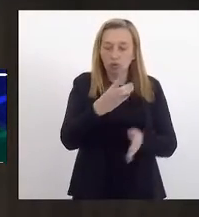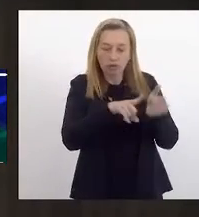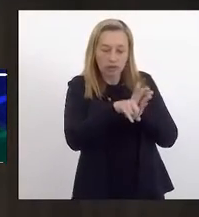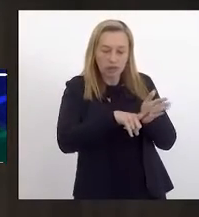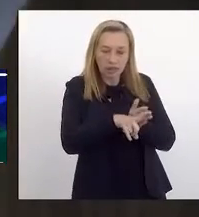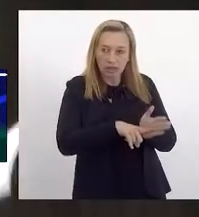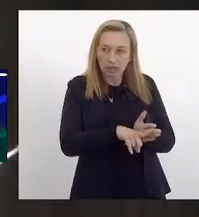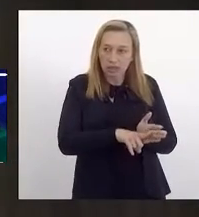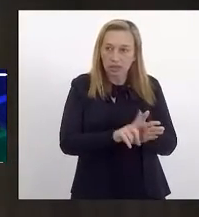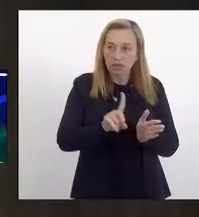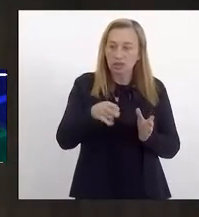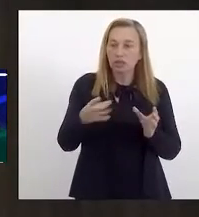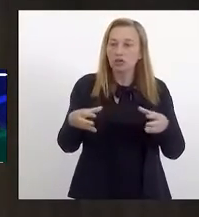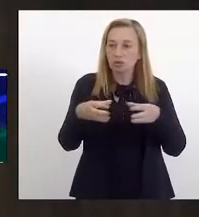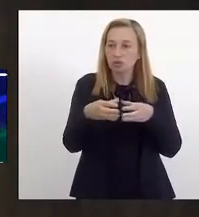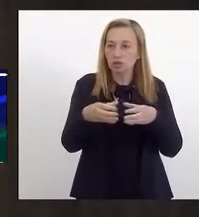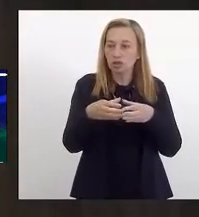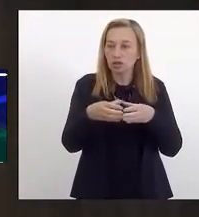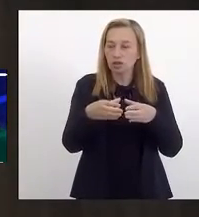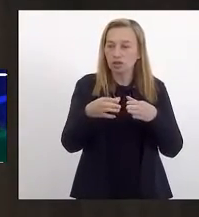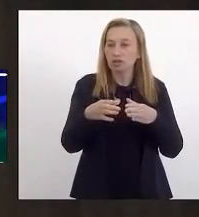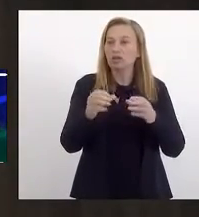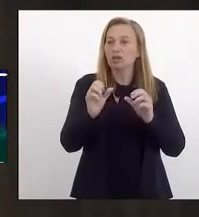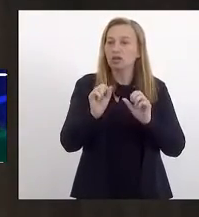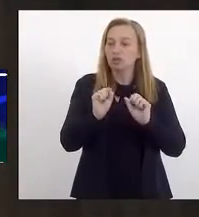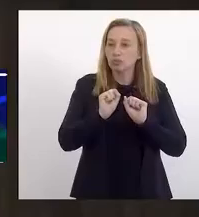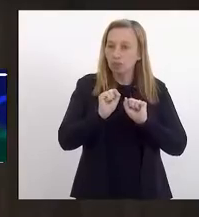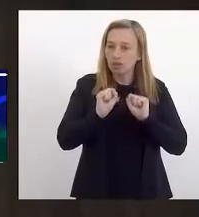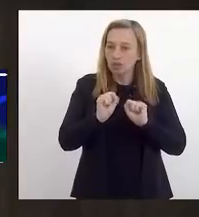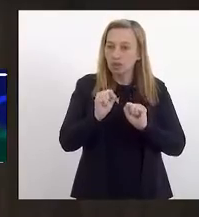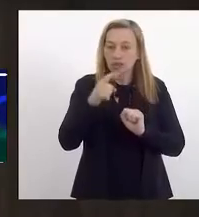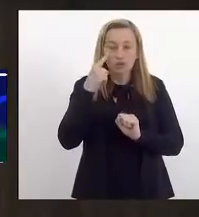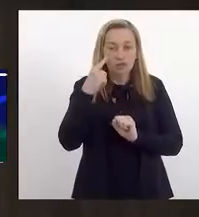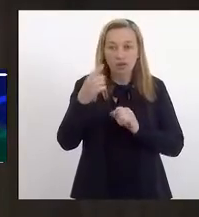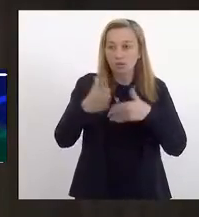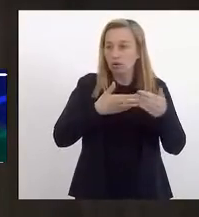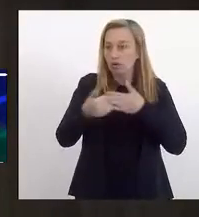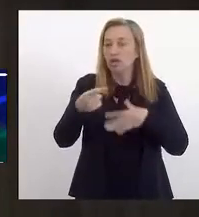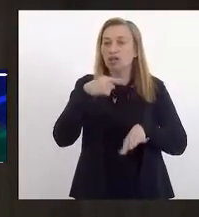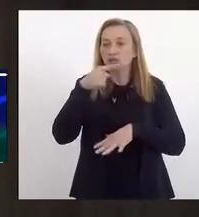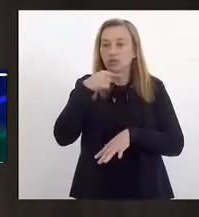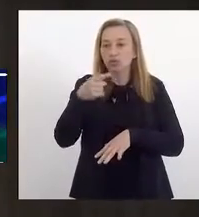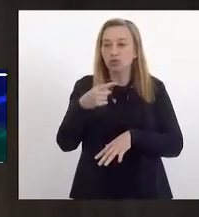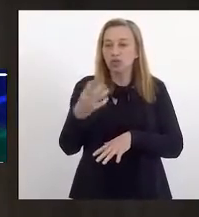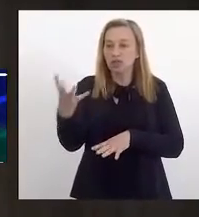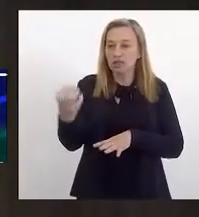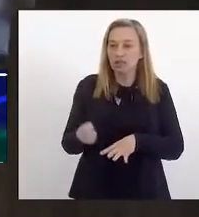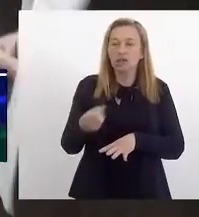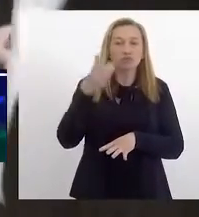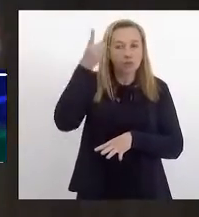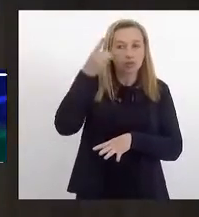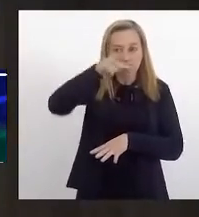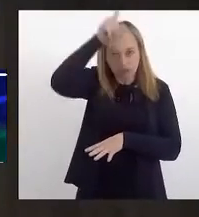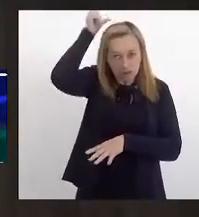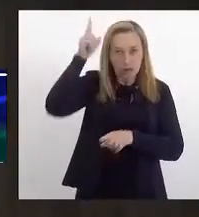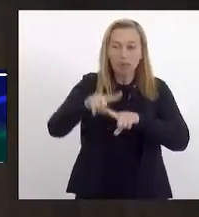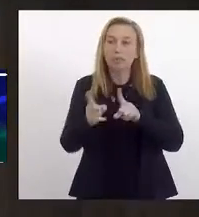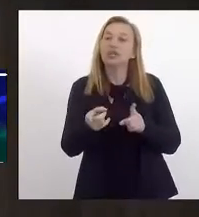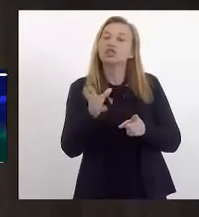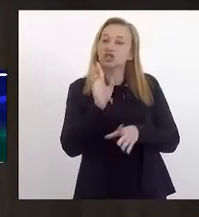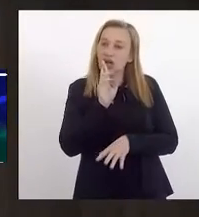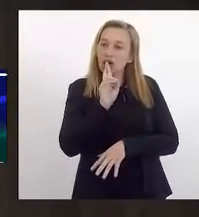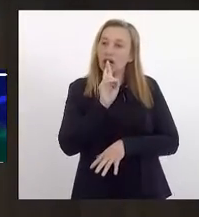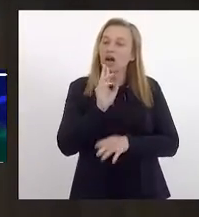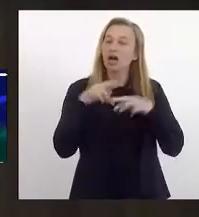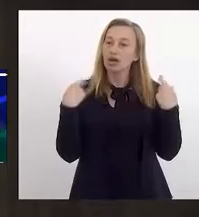dessa forma, o colegiado pudesse dirimir qualquer dúvida e, nesse sentido, acolher o voto divergente do deputado Luiz Paulo, mas na reunião da CCJ,